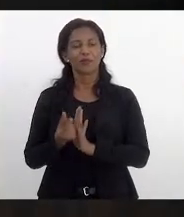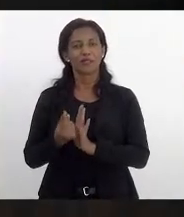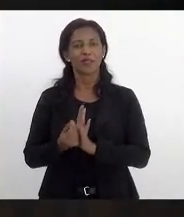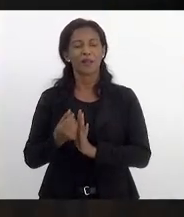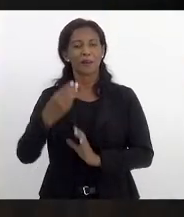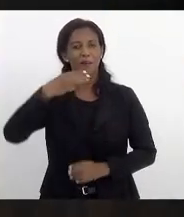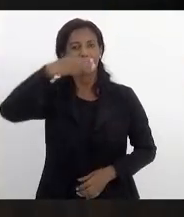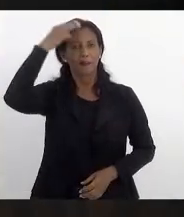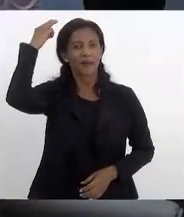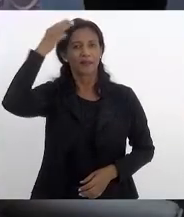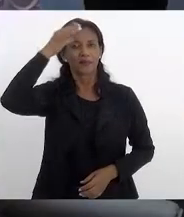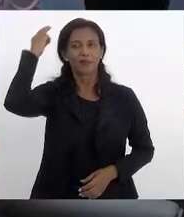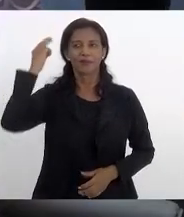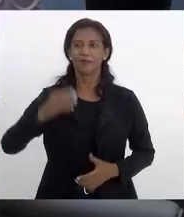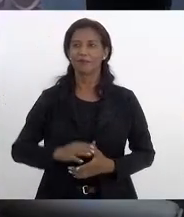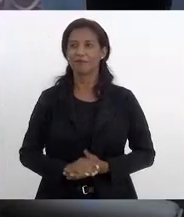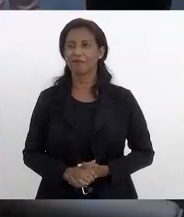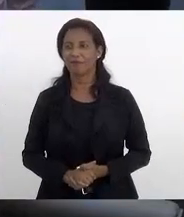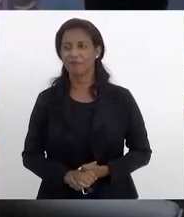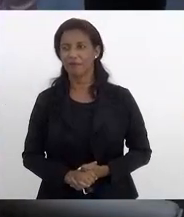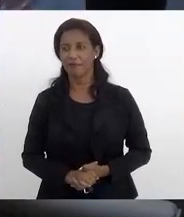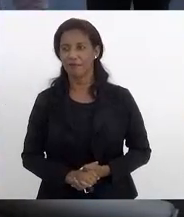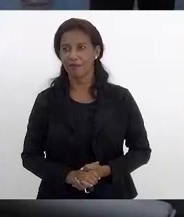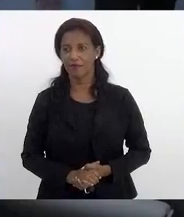Márcio Pacheco.